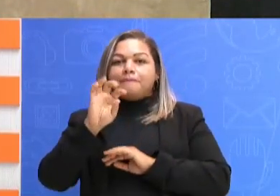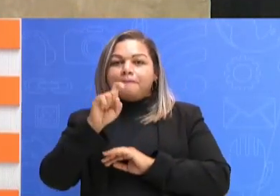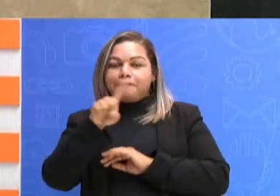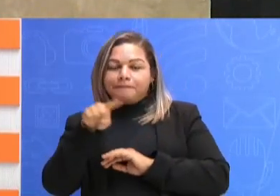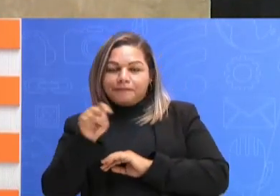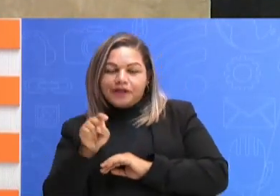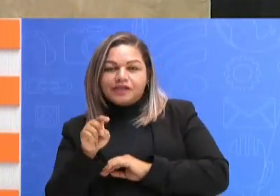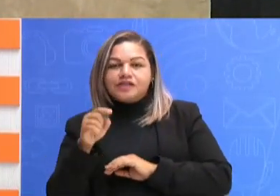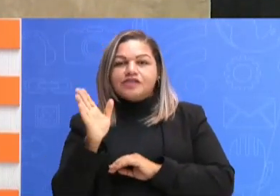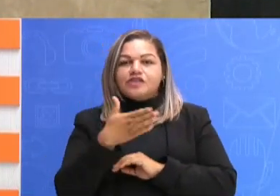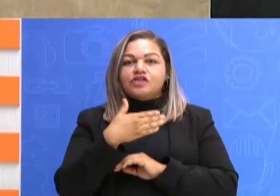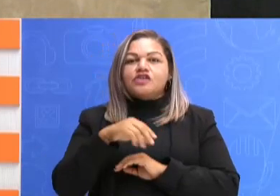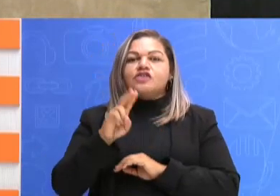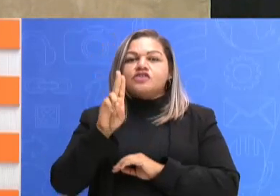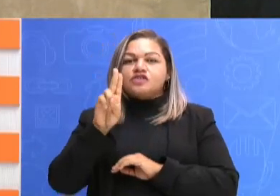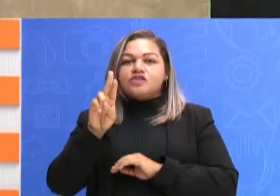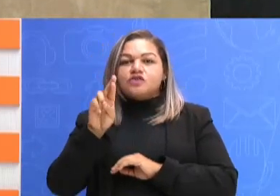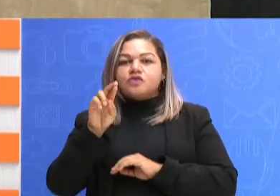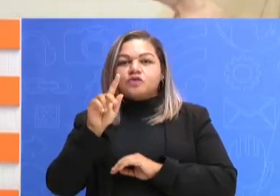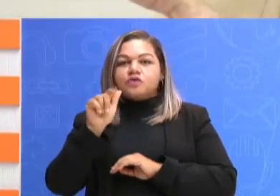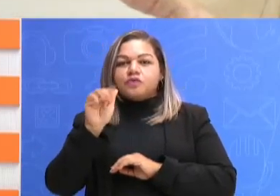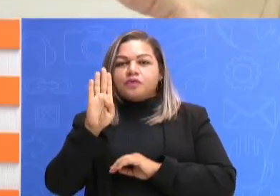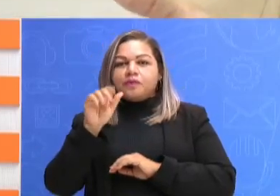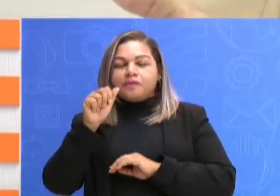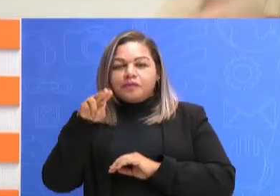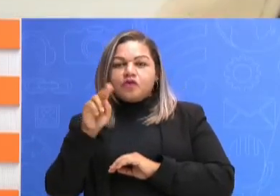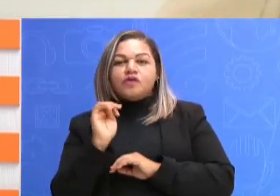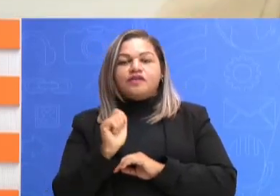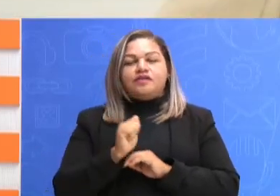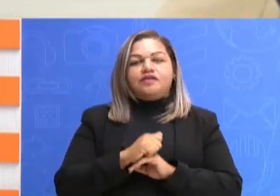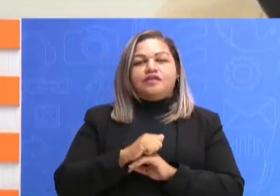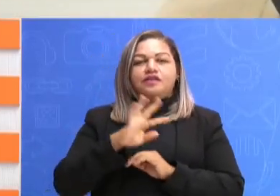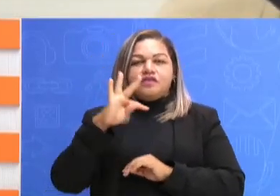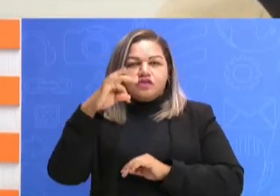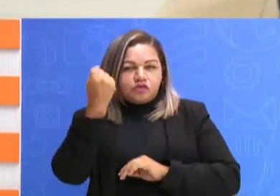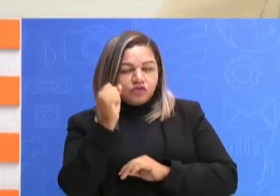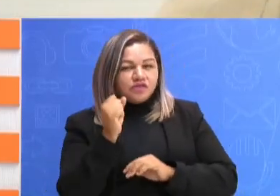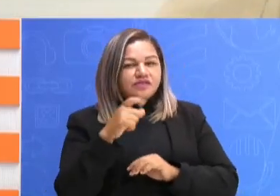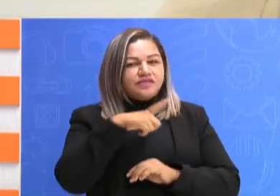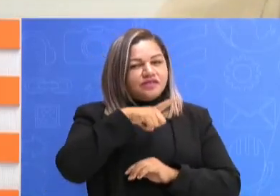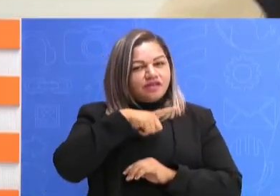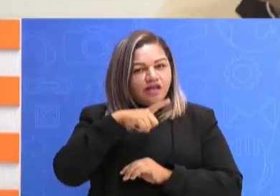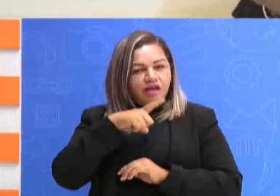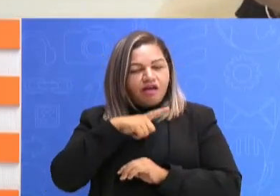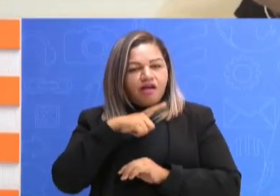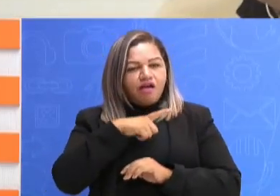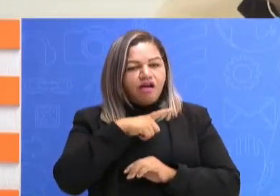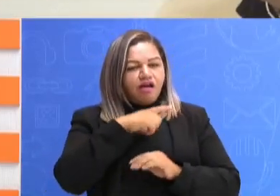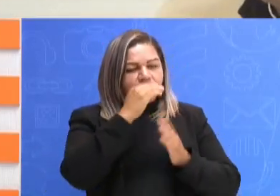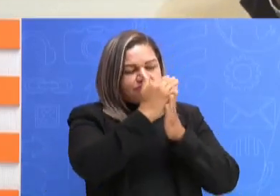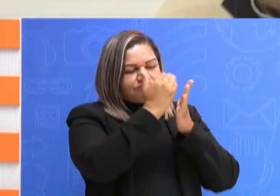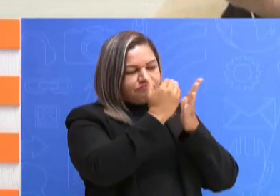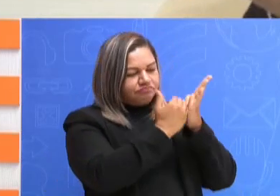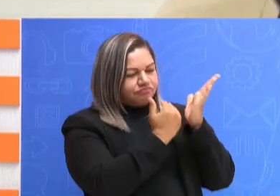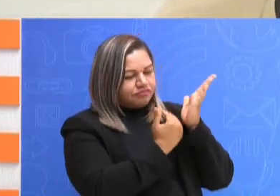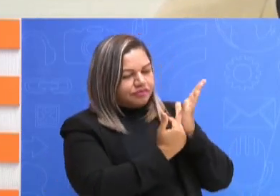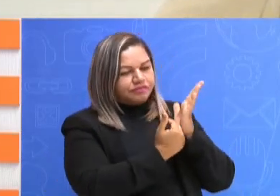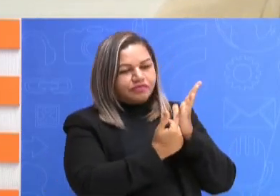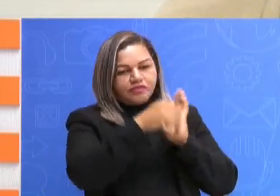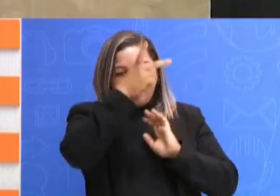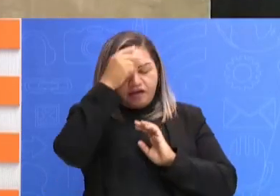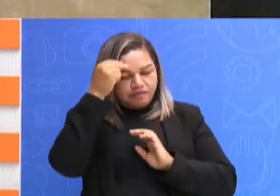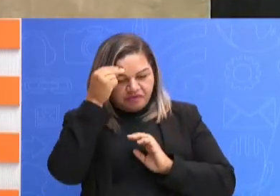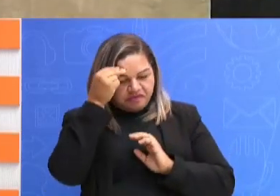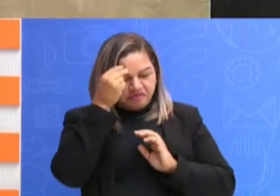vejo muito... E toda a cidade, né, prefeito, tem o seu código de postura do município que é o que determina. Por exemplo, a prefeitura ela não é obrigada